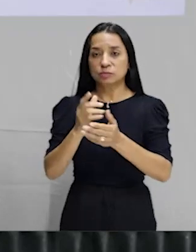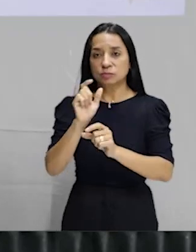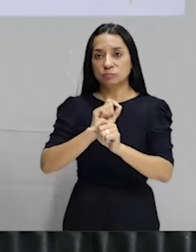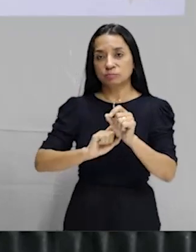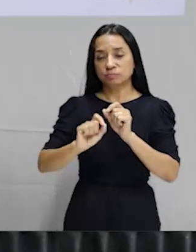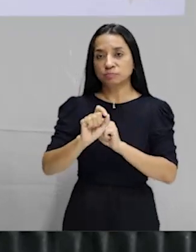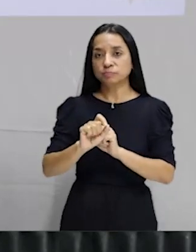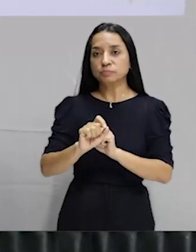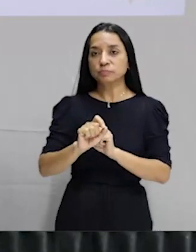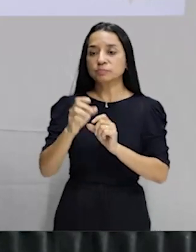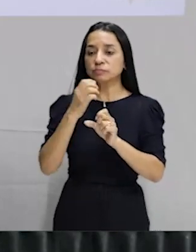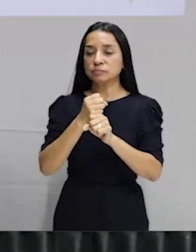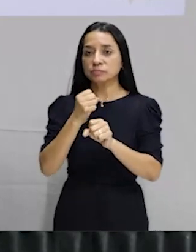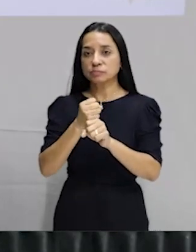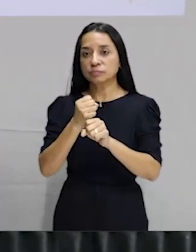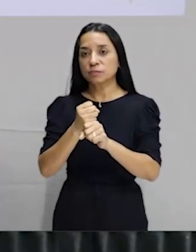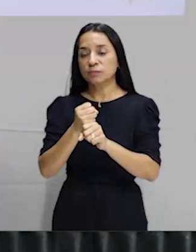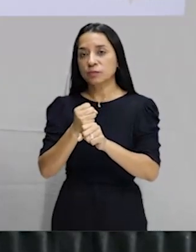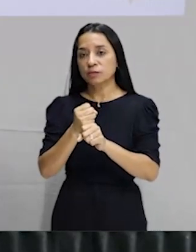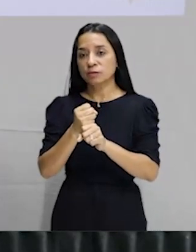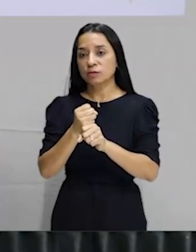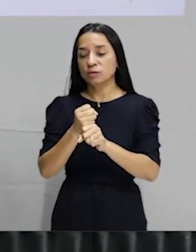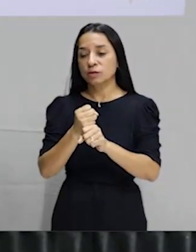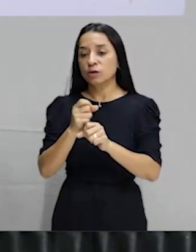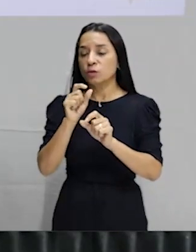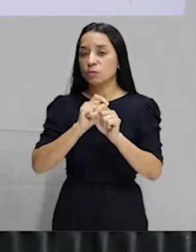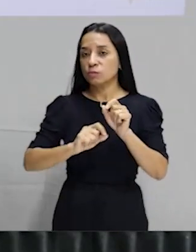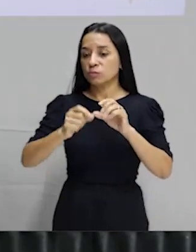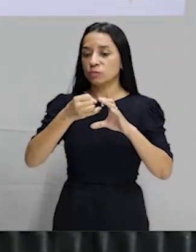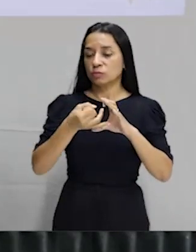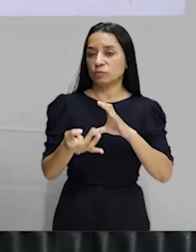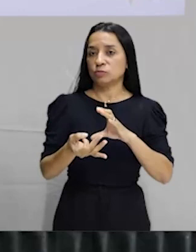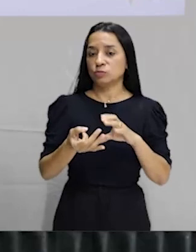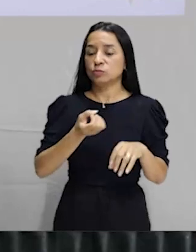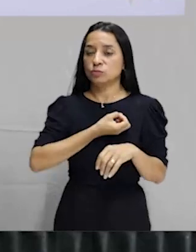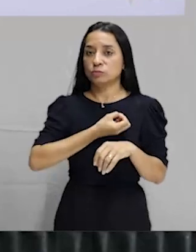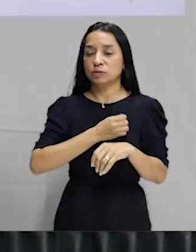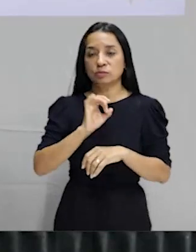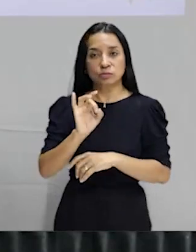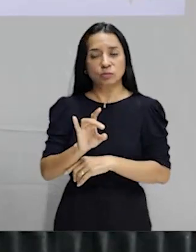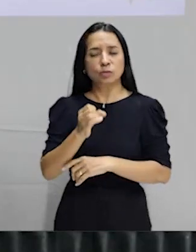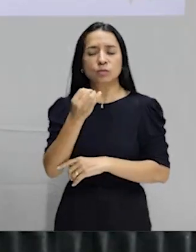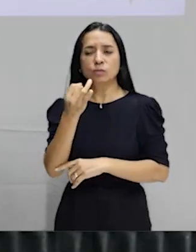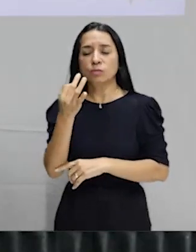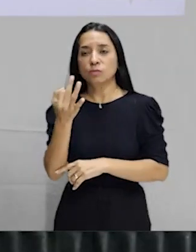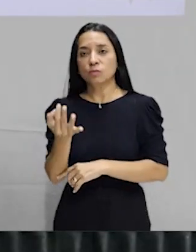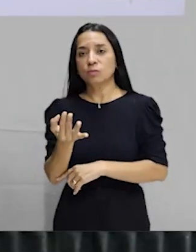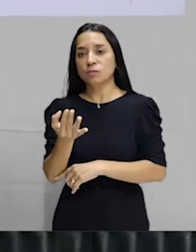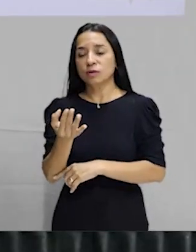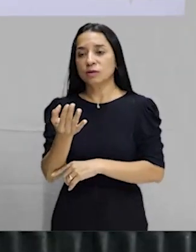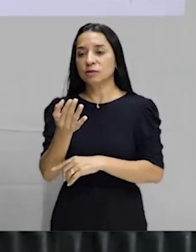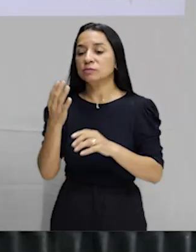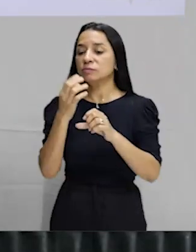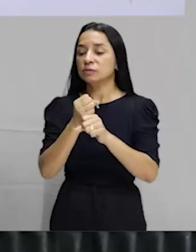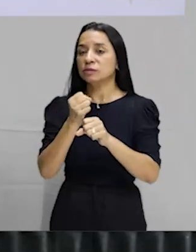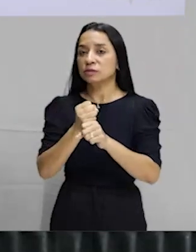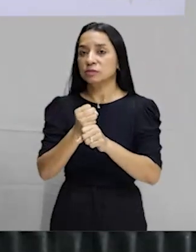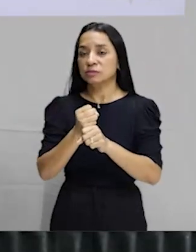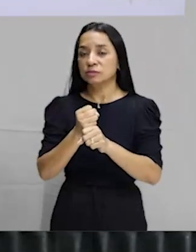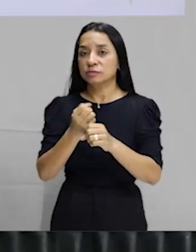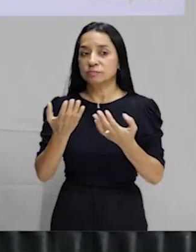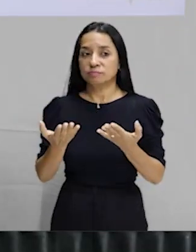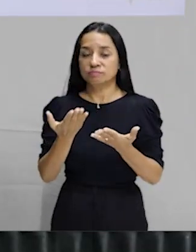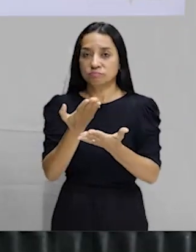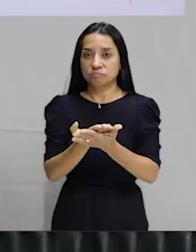Nós estudamos as operações com conjuntos, não apenas os numéricos. E quais operações são essas, Renata? Bom,